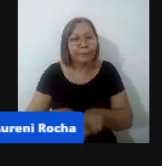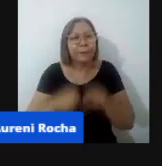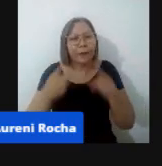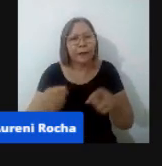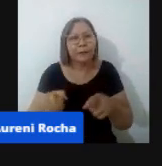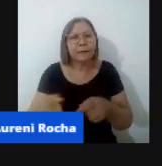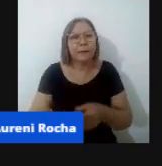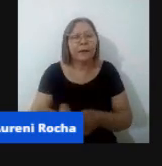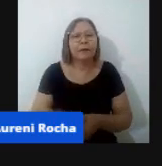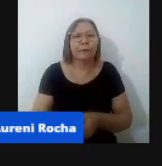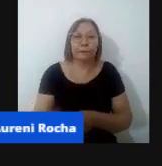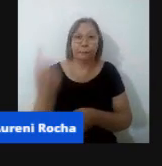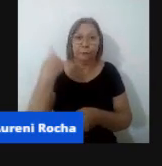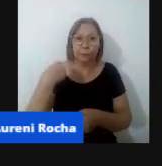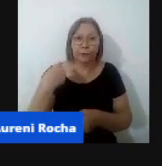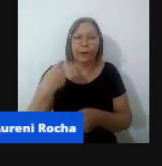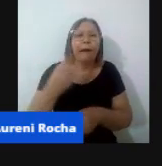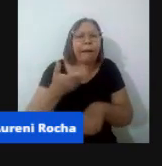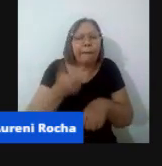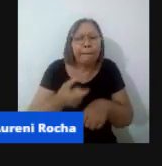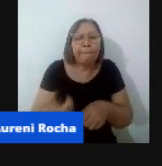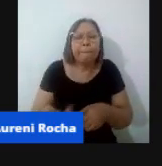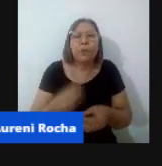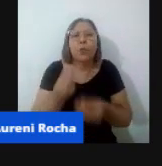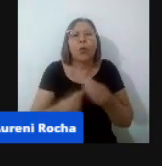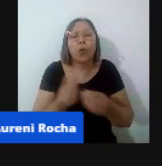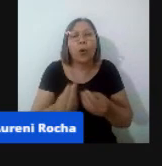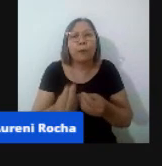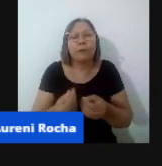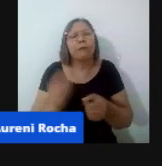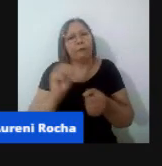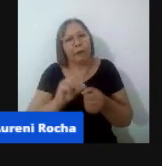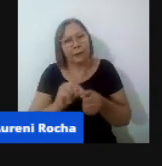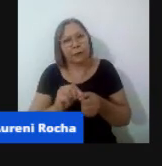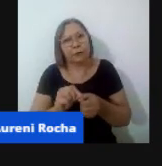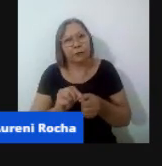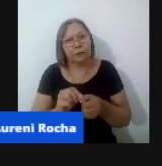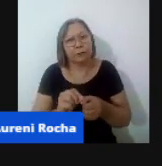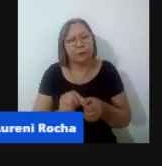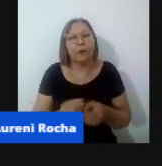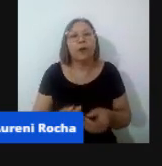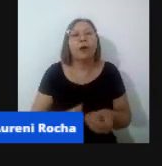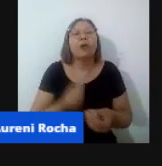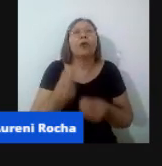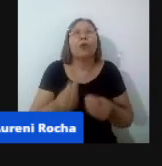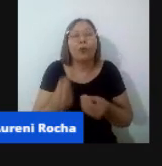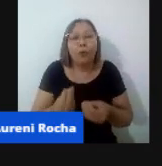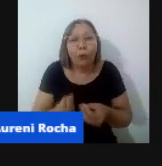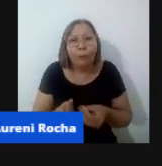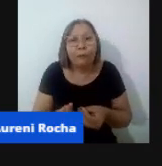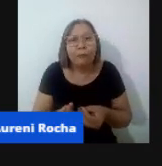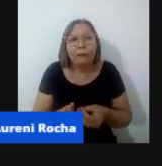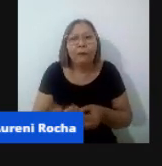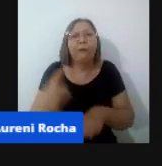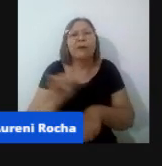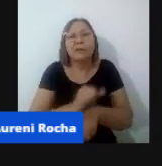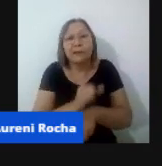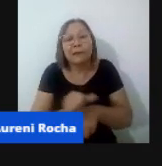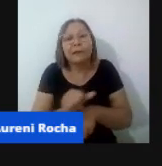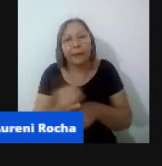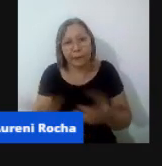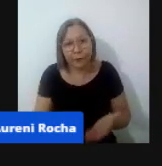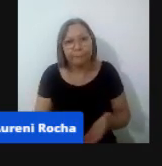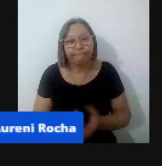direcionada para a nossa prática. Como eu faço isso? De que maneira se dá isso? Então, a partir de agora,